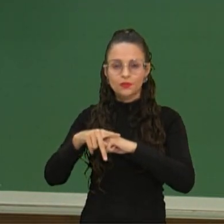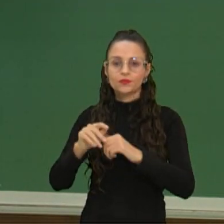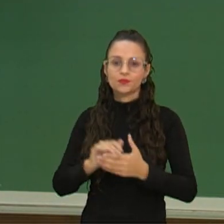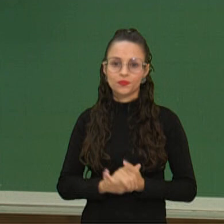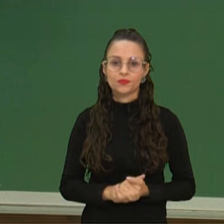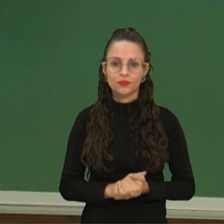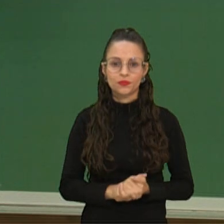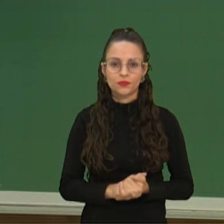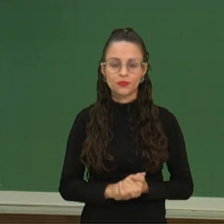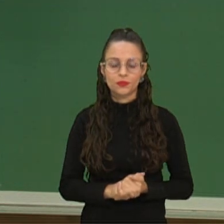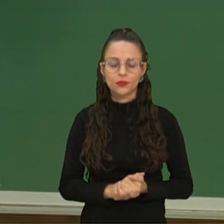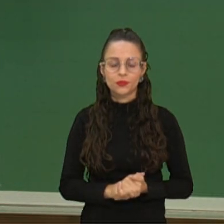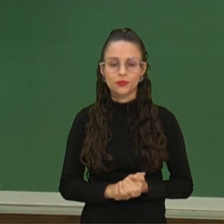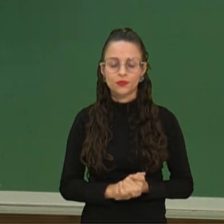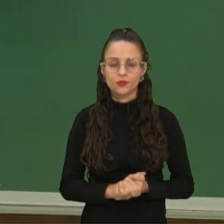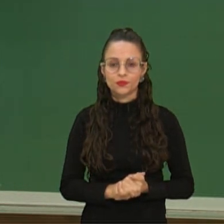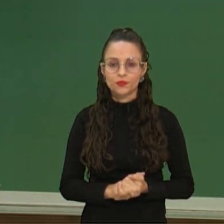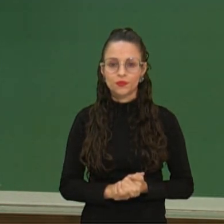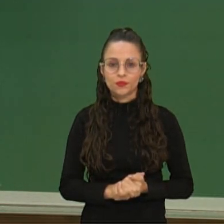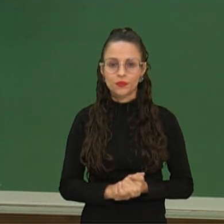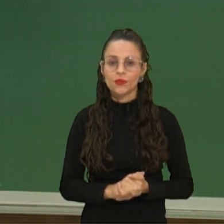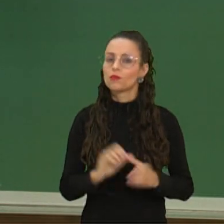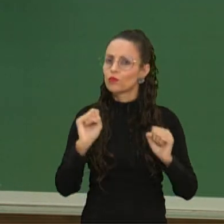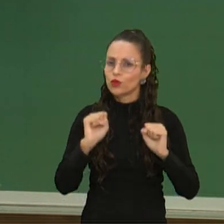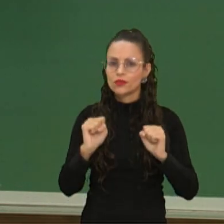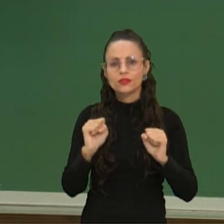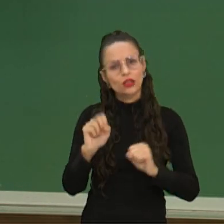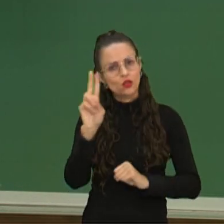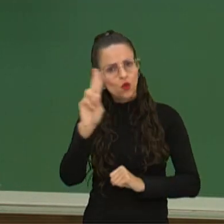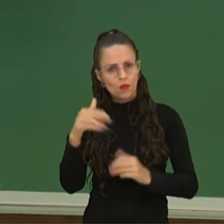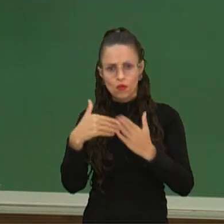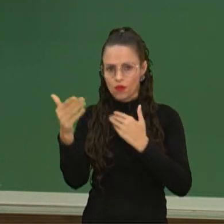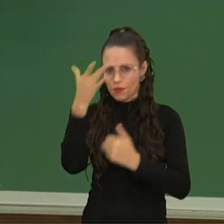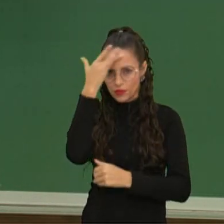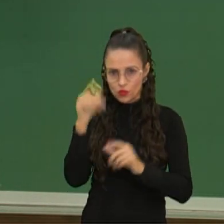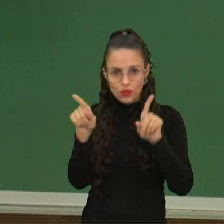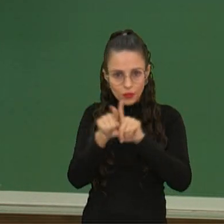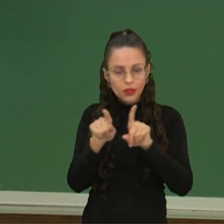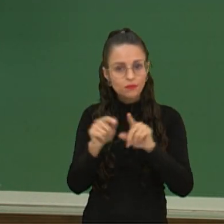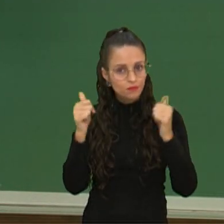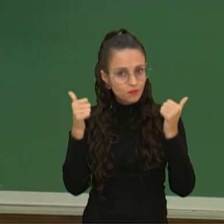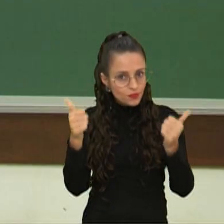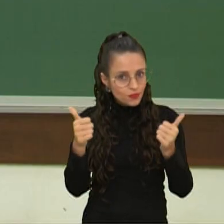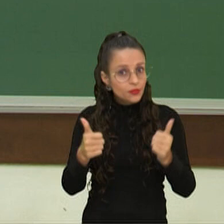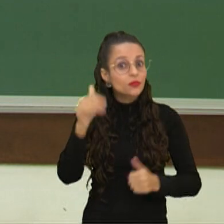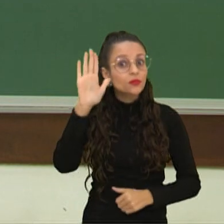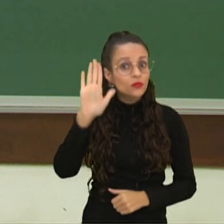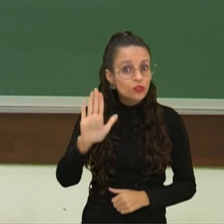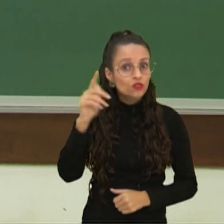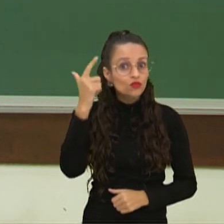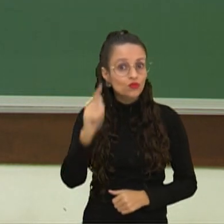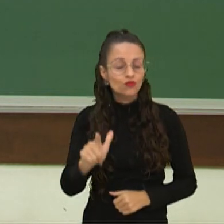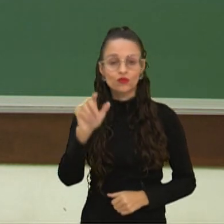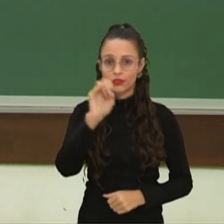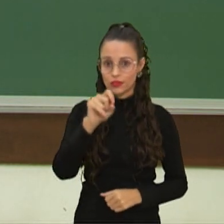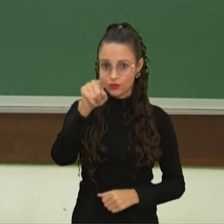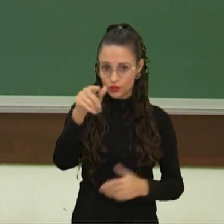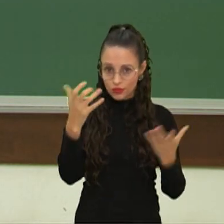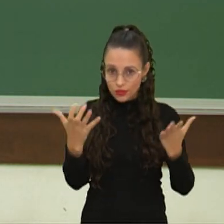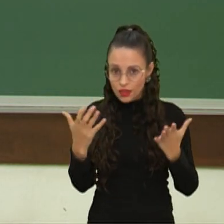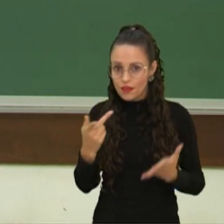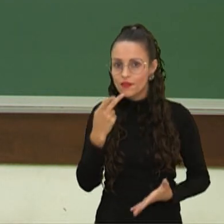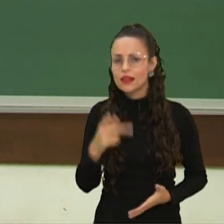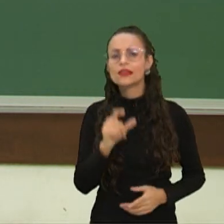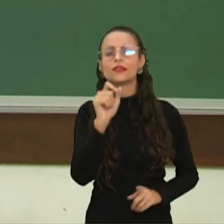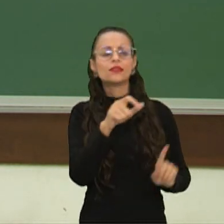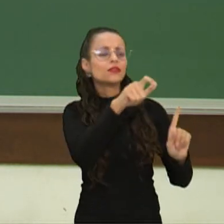após preposições ou então verbos. Mas poderia ser o nome de qualquer pessoa também, tá? Então, de novo, se você optar por dizer quem foi